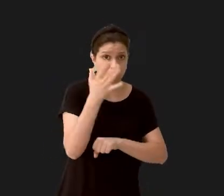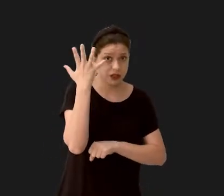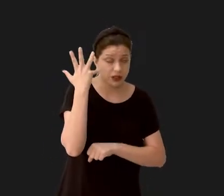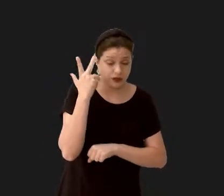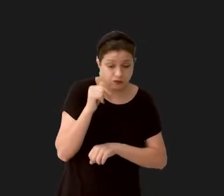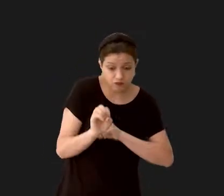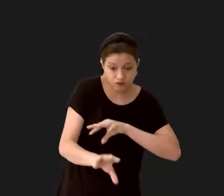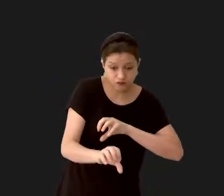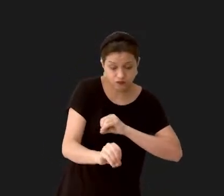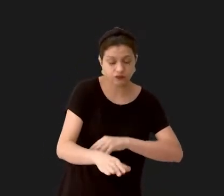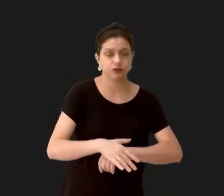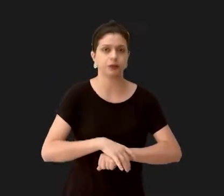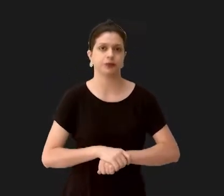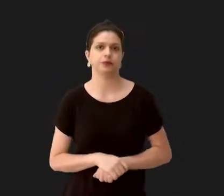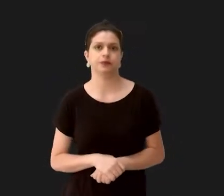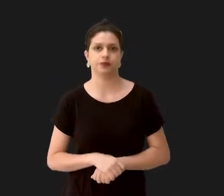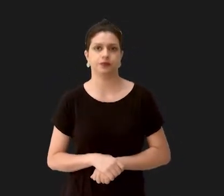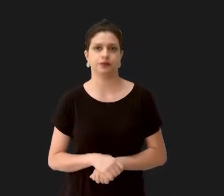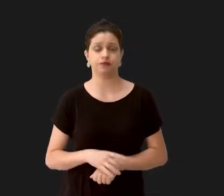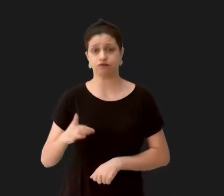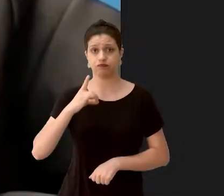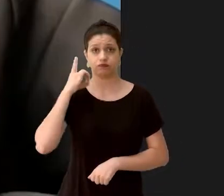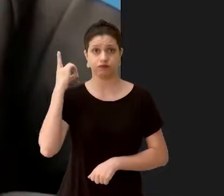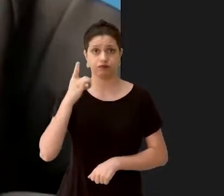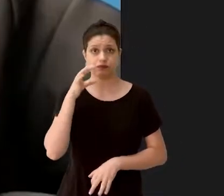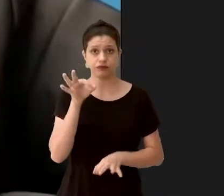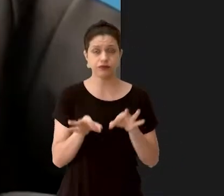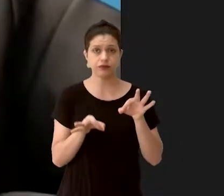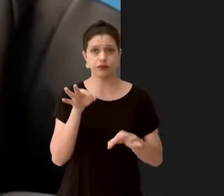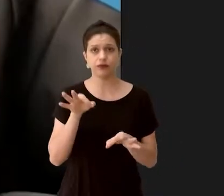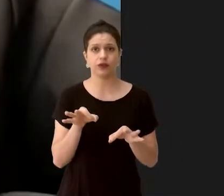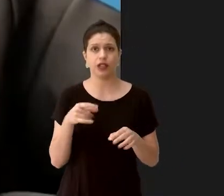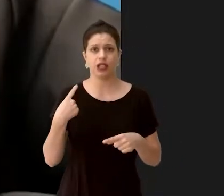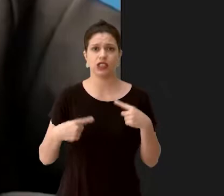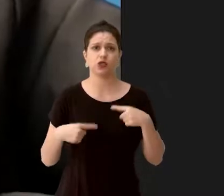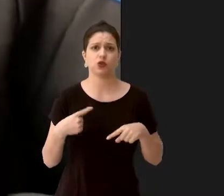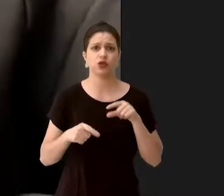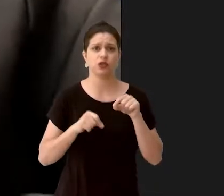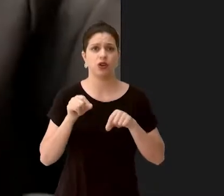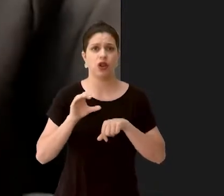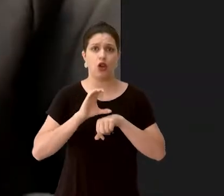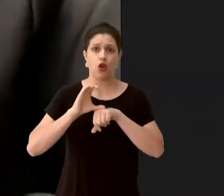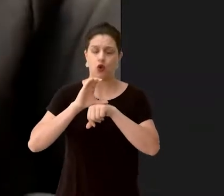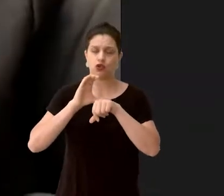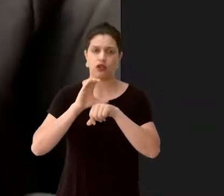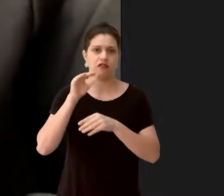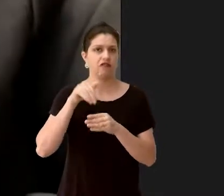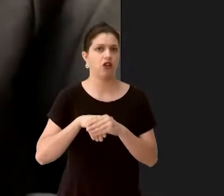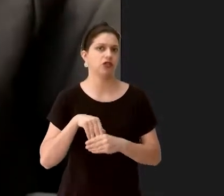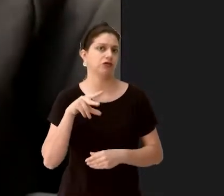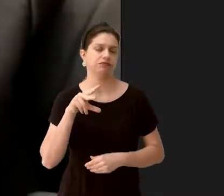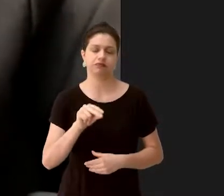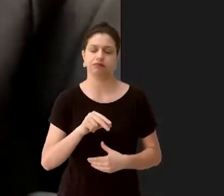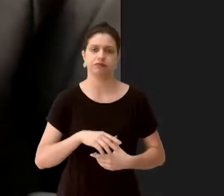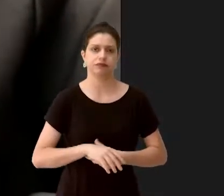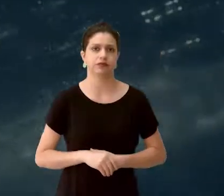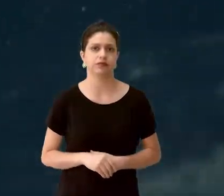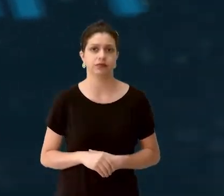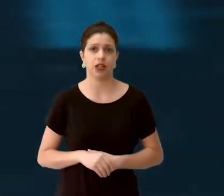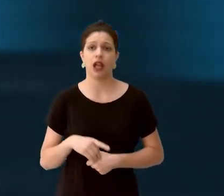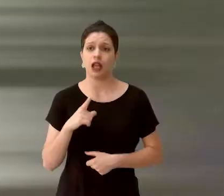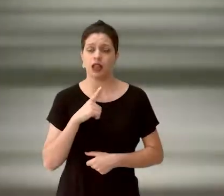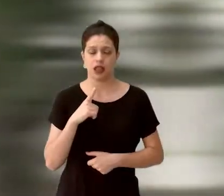para a formação das nossas crianças. Na parte jurídica, então nós estamos discutindo constitucionalidade, eu voto